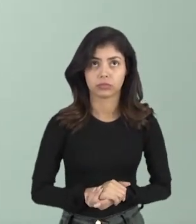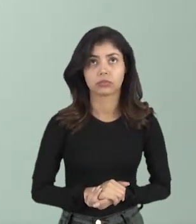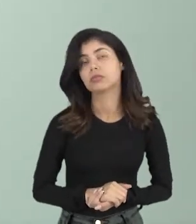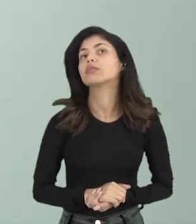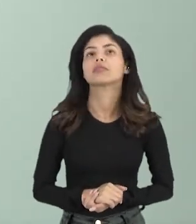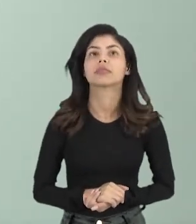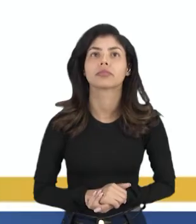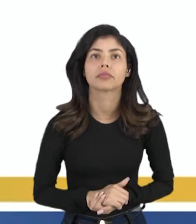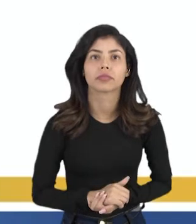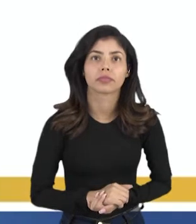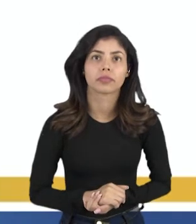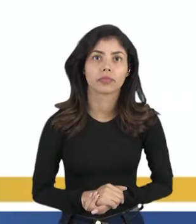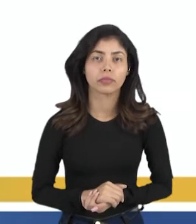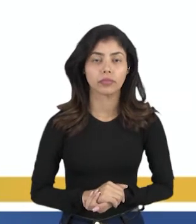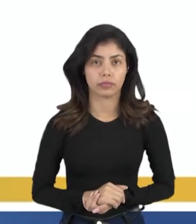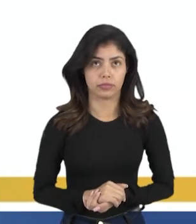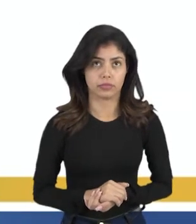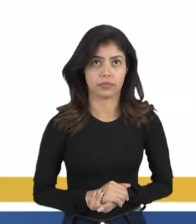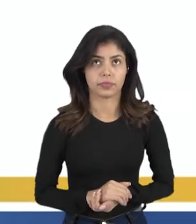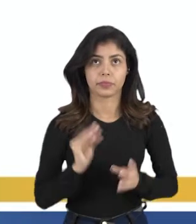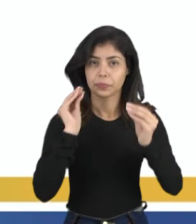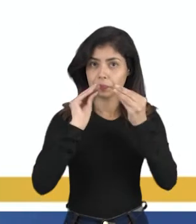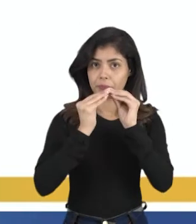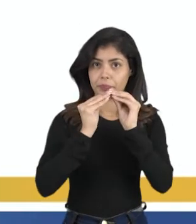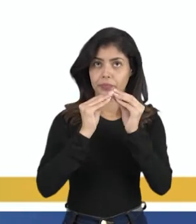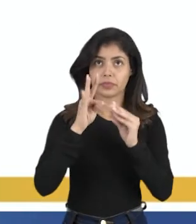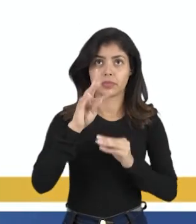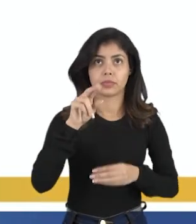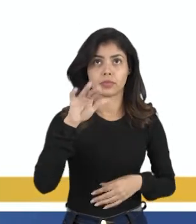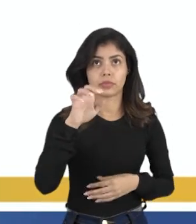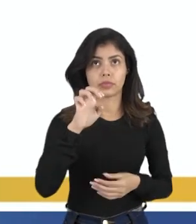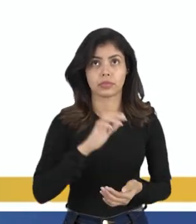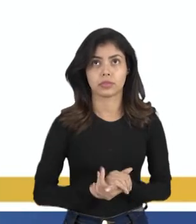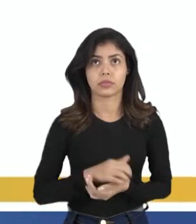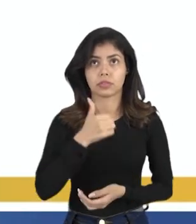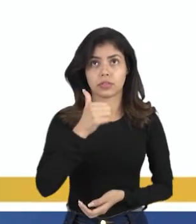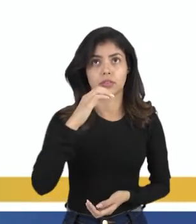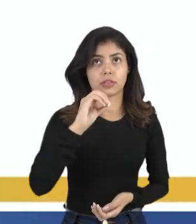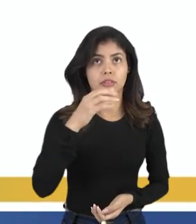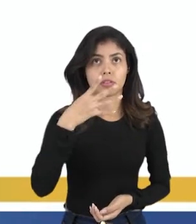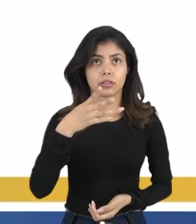próxima fotografia é o beijo da Times Square,